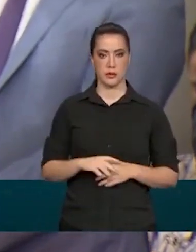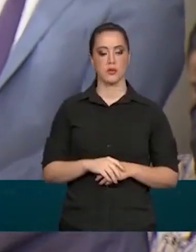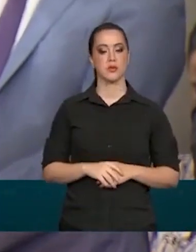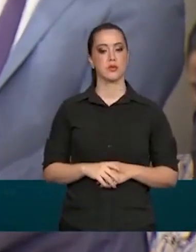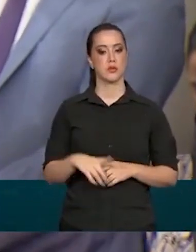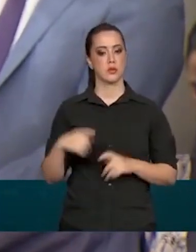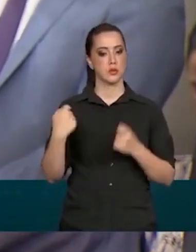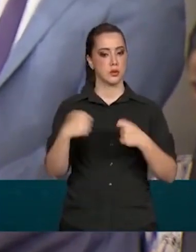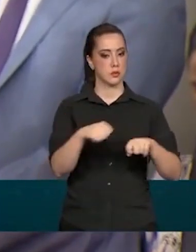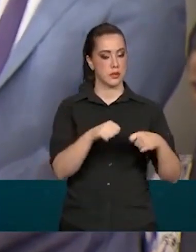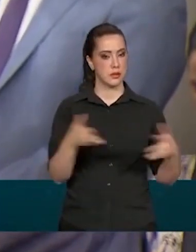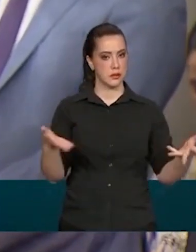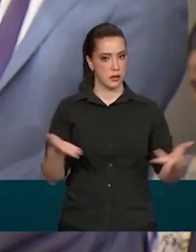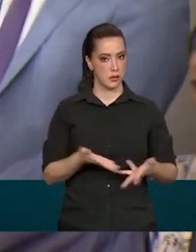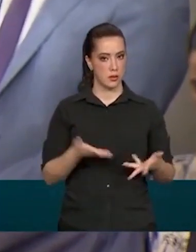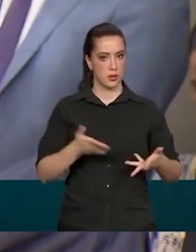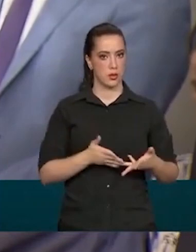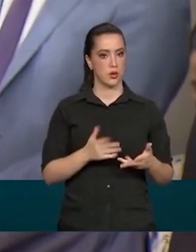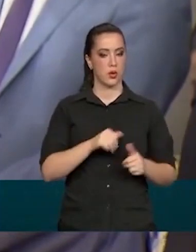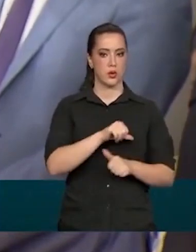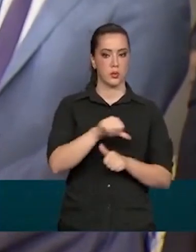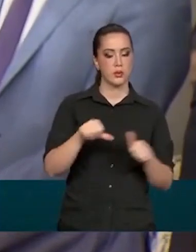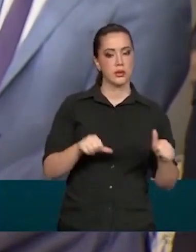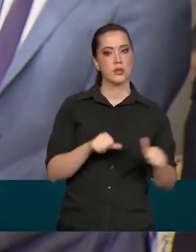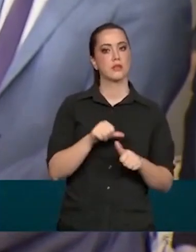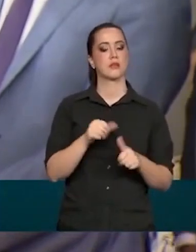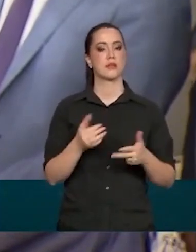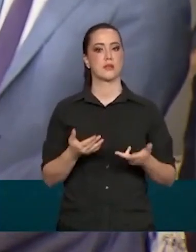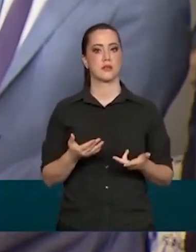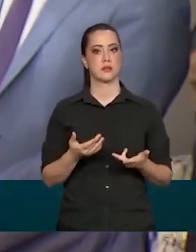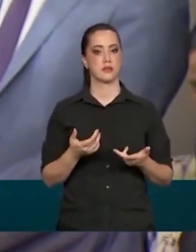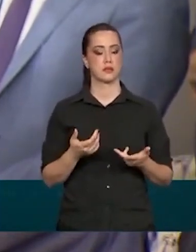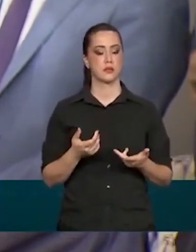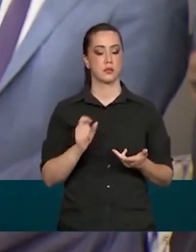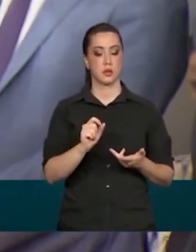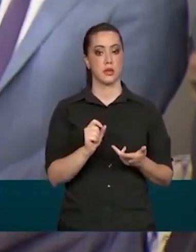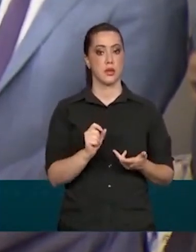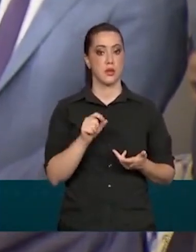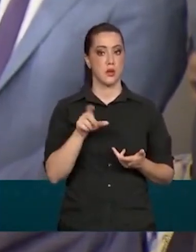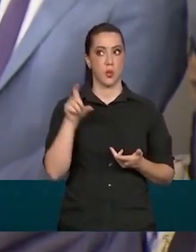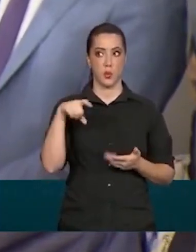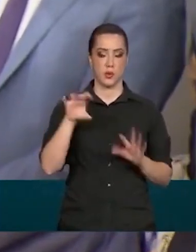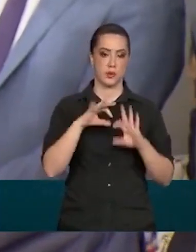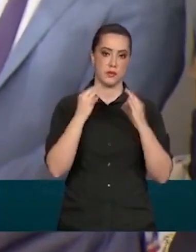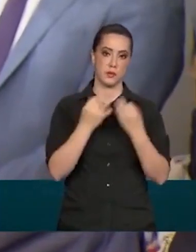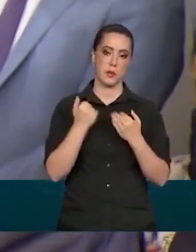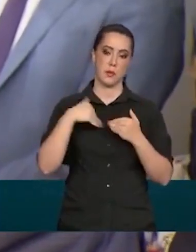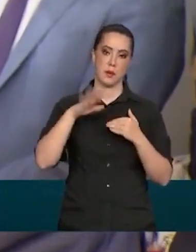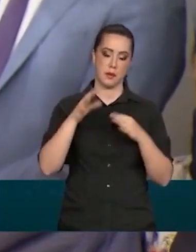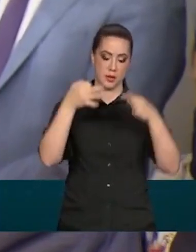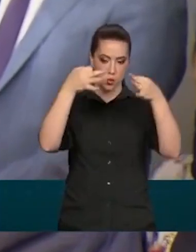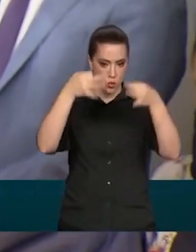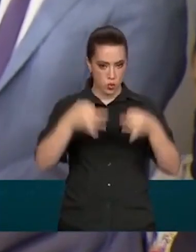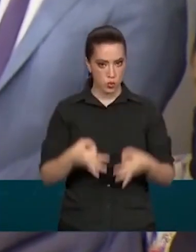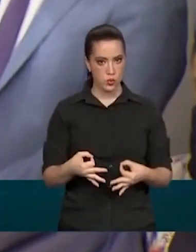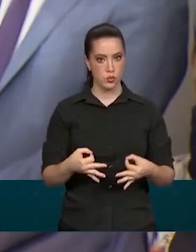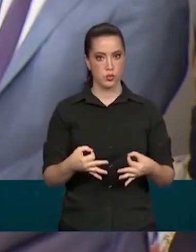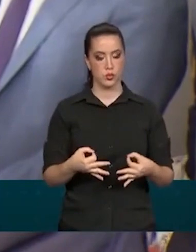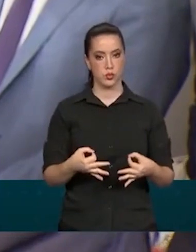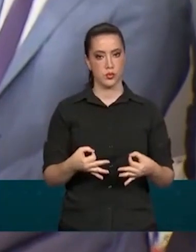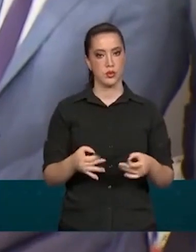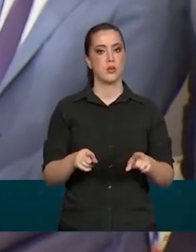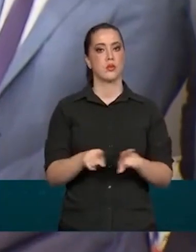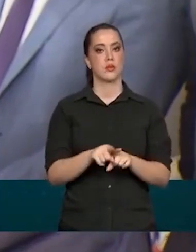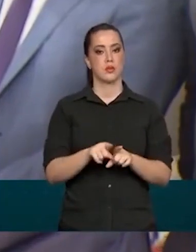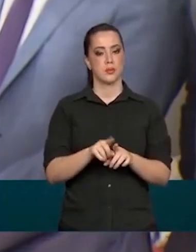que deve passar por uma reformulação para que seja mais justo,